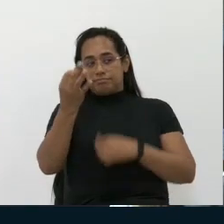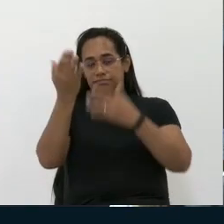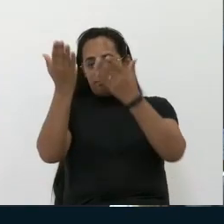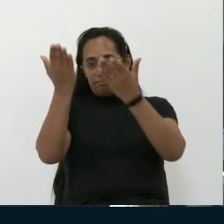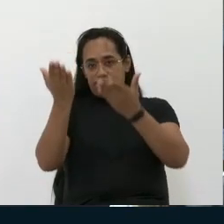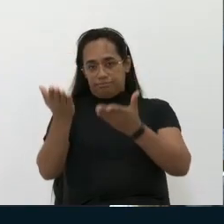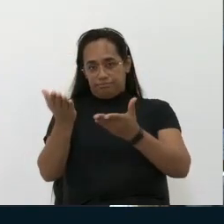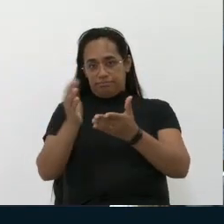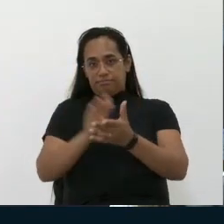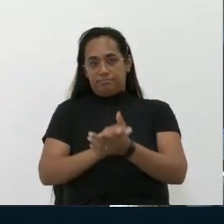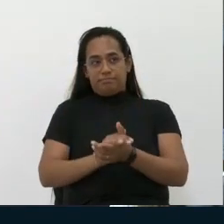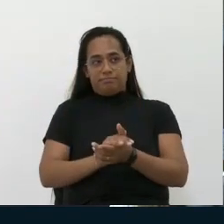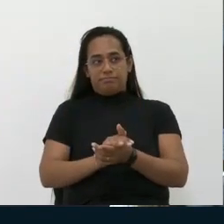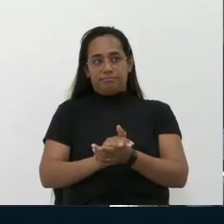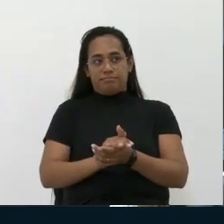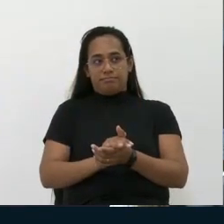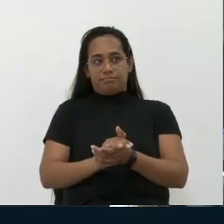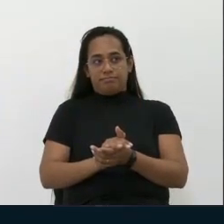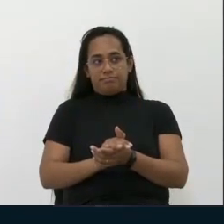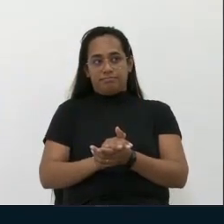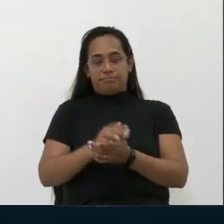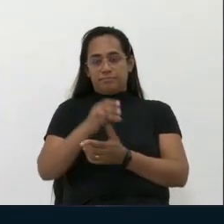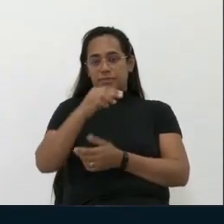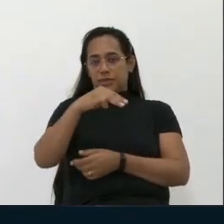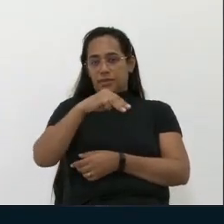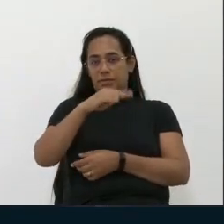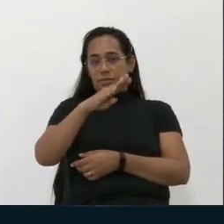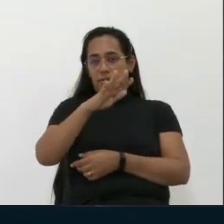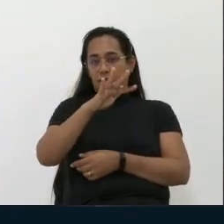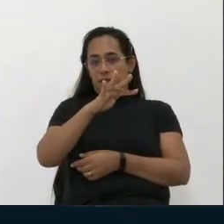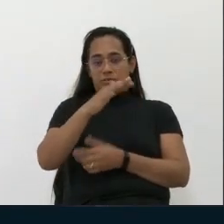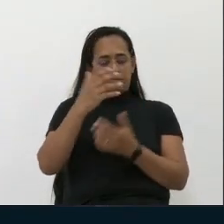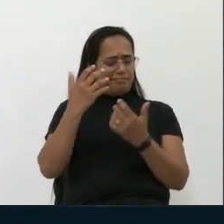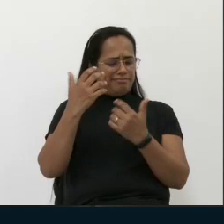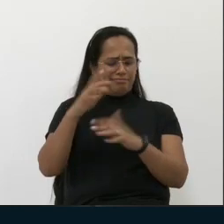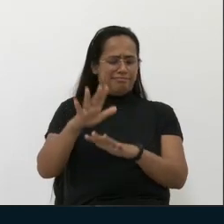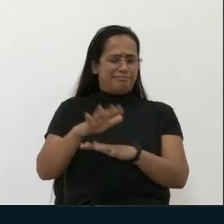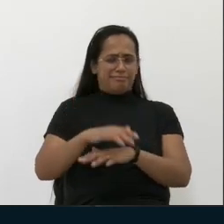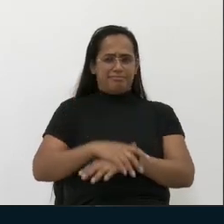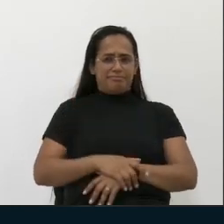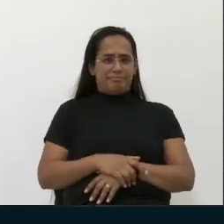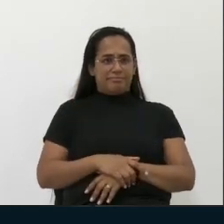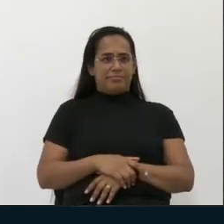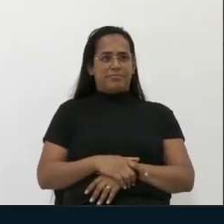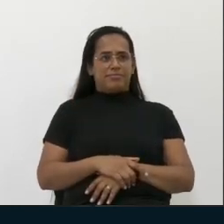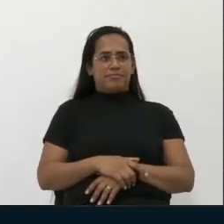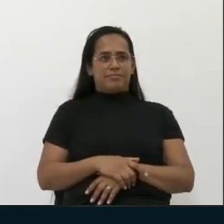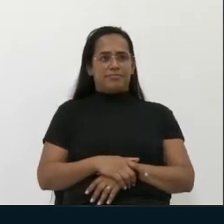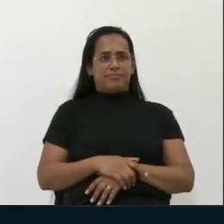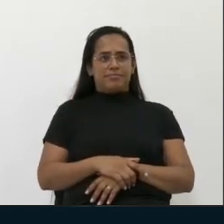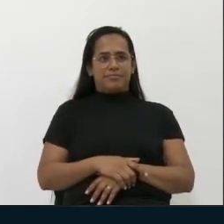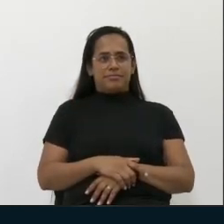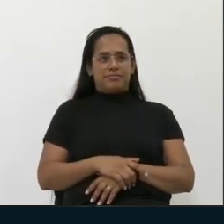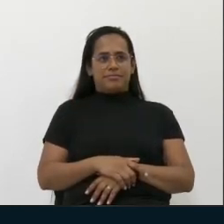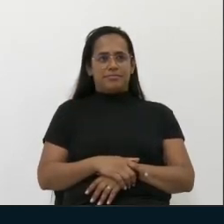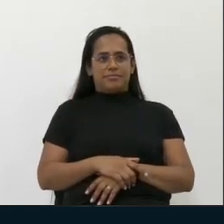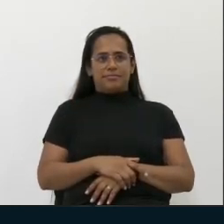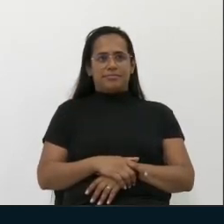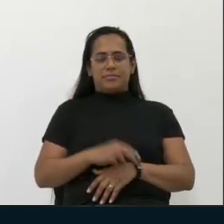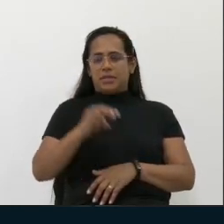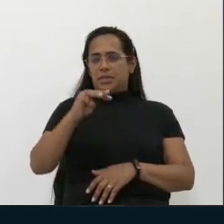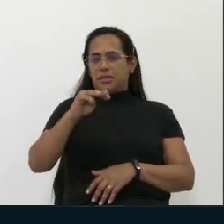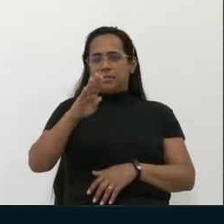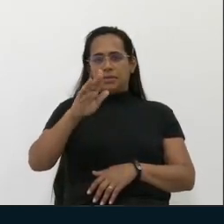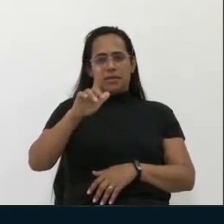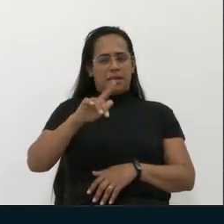Olha, nem o MBL te quer, viu? Tá lá, o cara do MBL falando que você não é do MBL. Nem o MBL te quer. Não, deixa ele falar porque